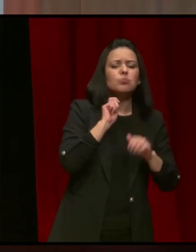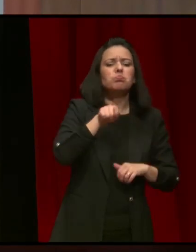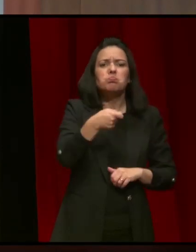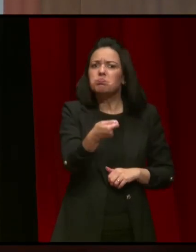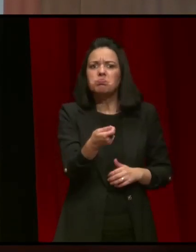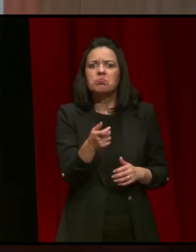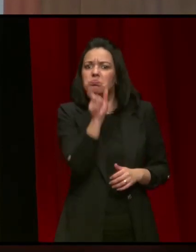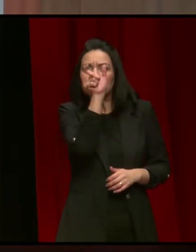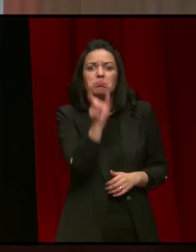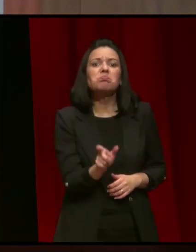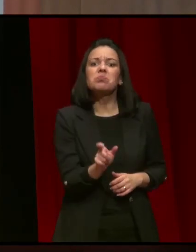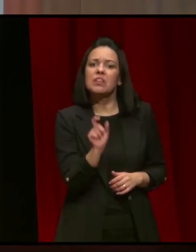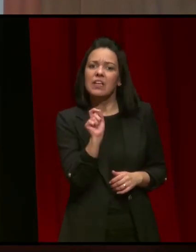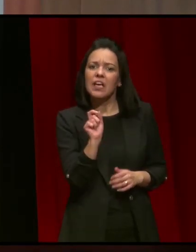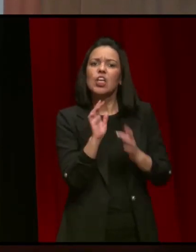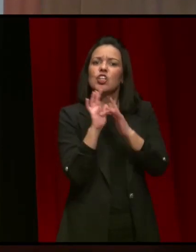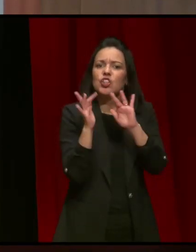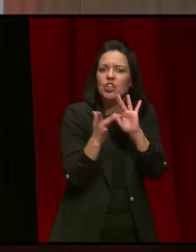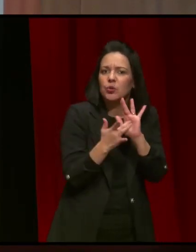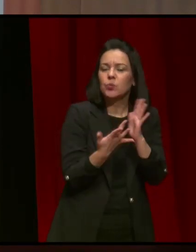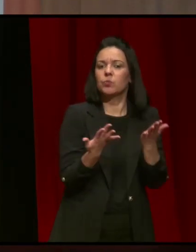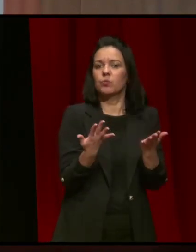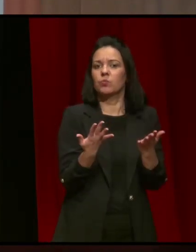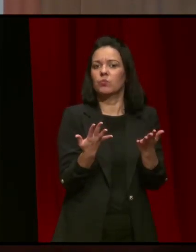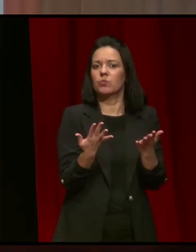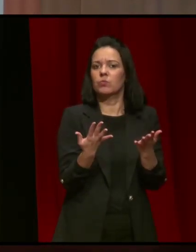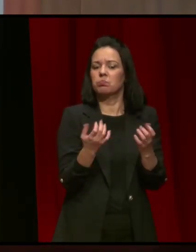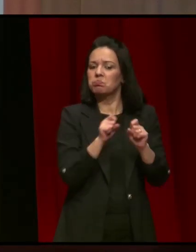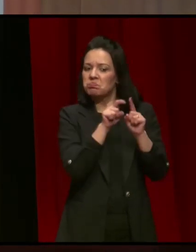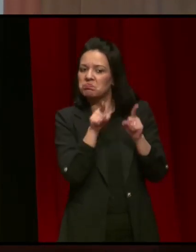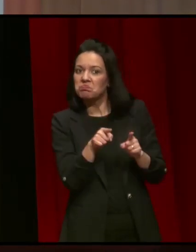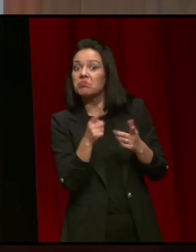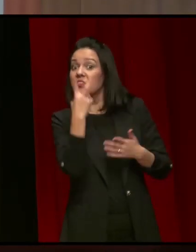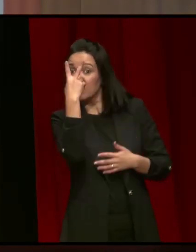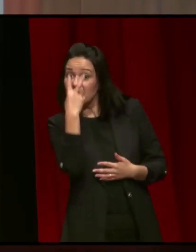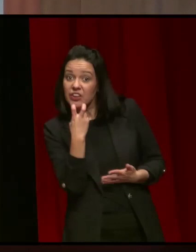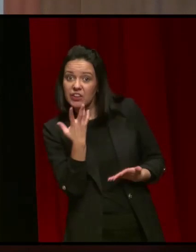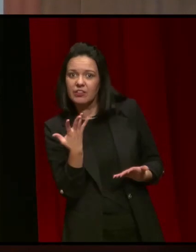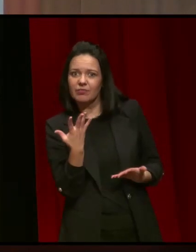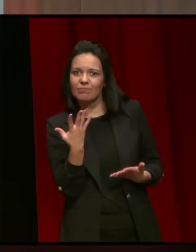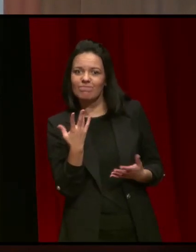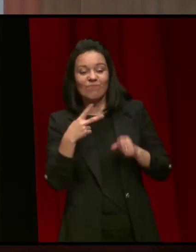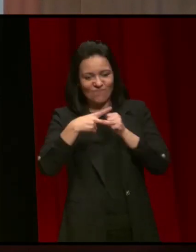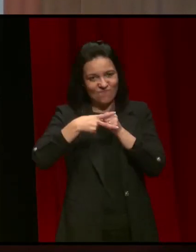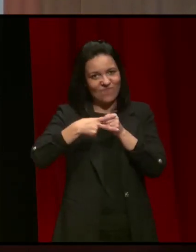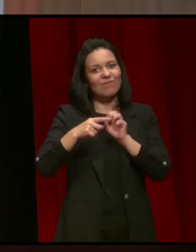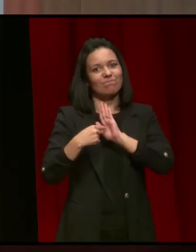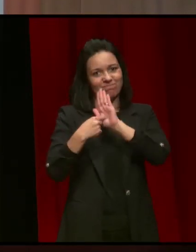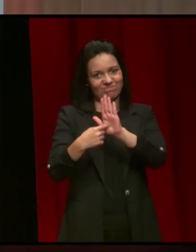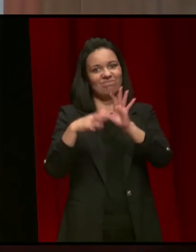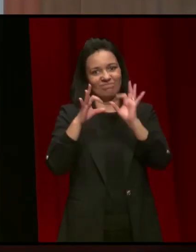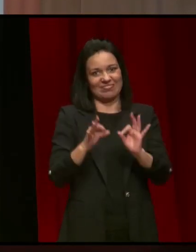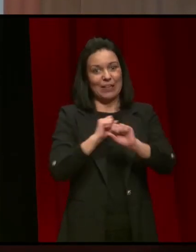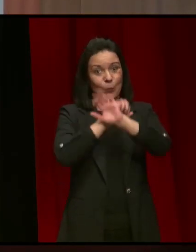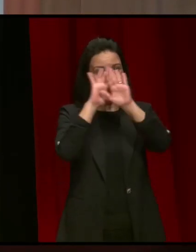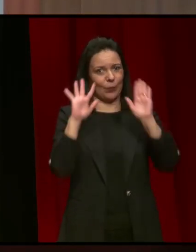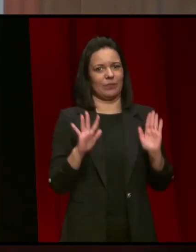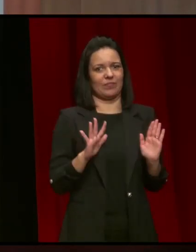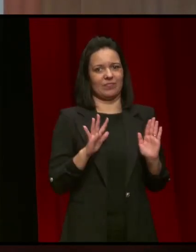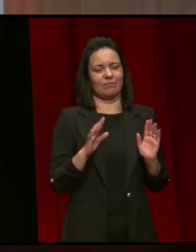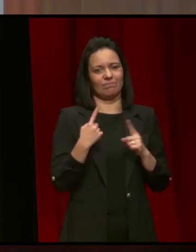Era um cego? Era a mãe de alguém? Porque o verbo nunca acontece sozinho, ele tem sempre um